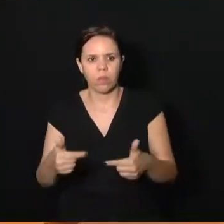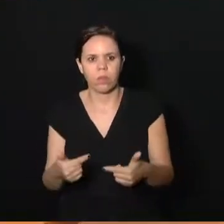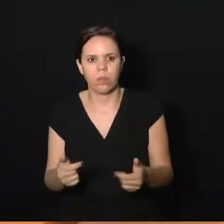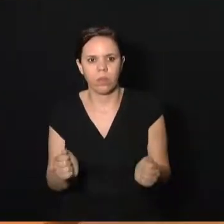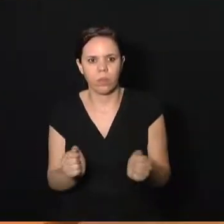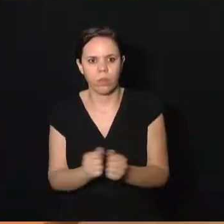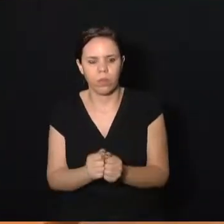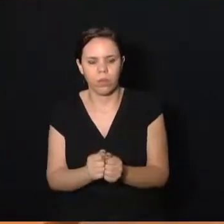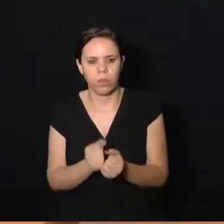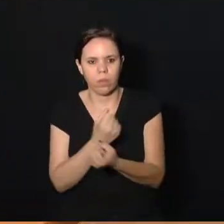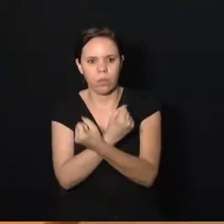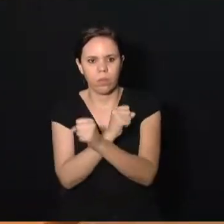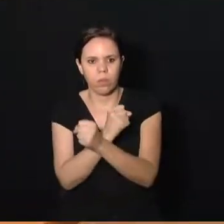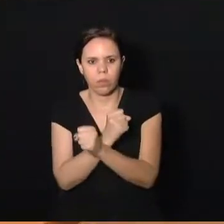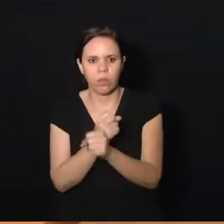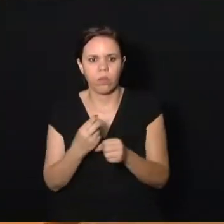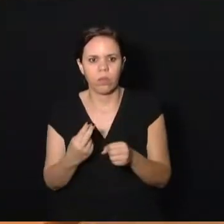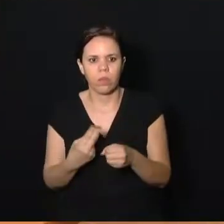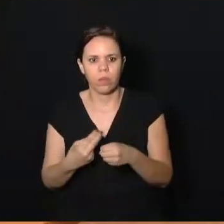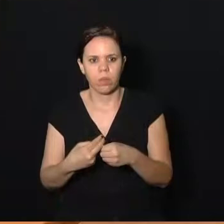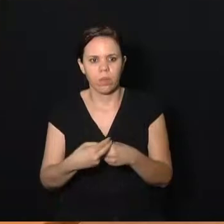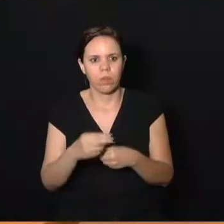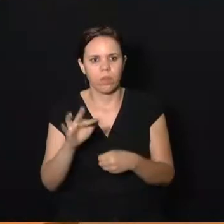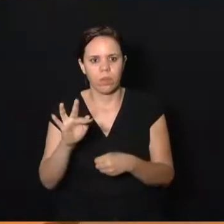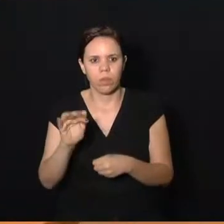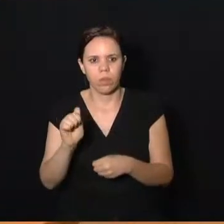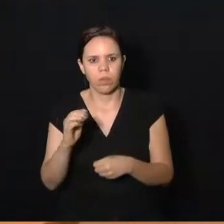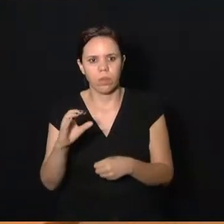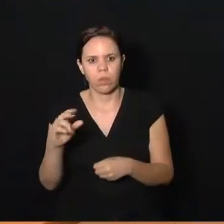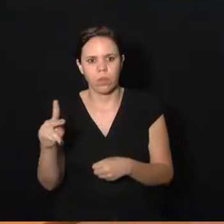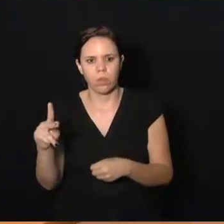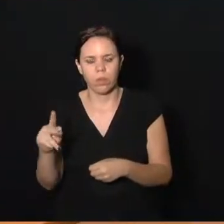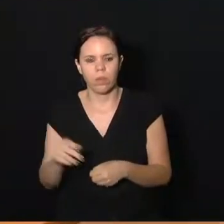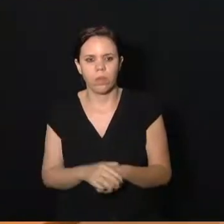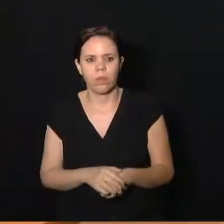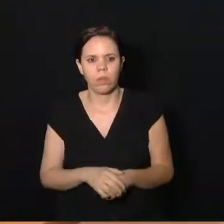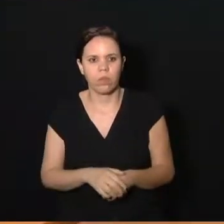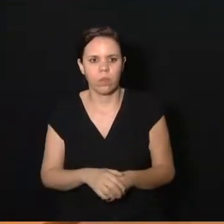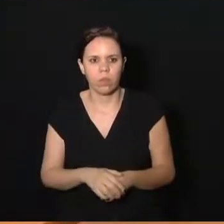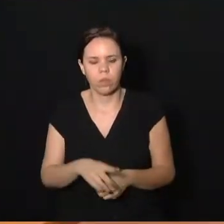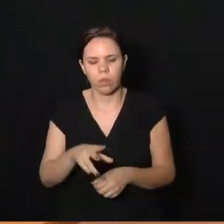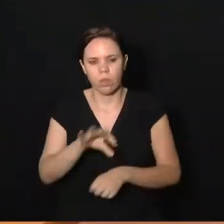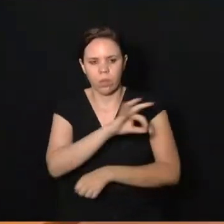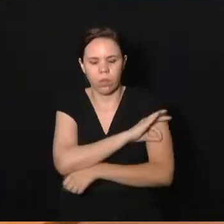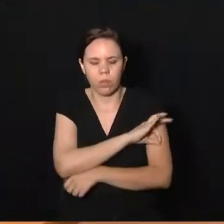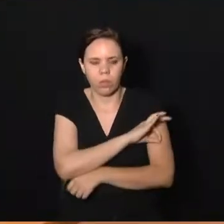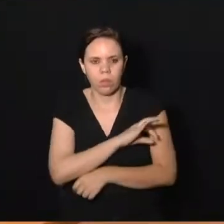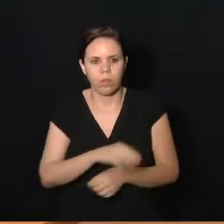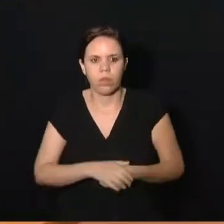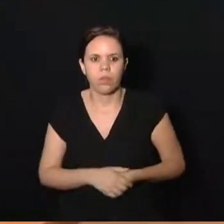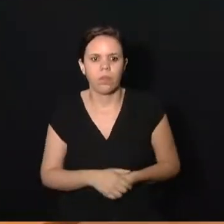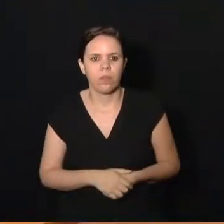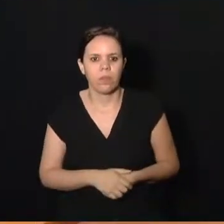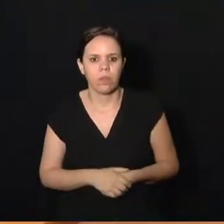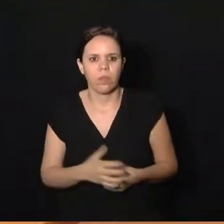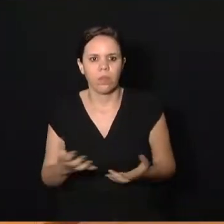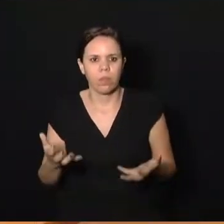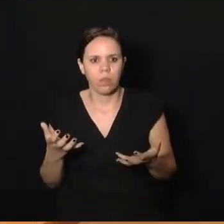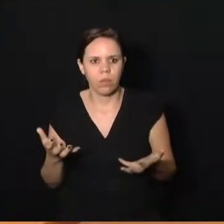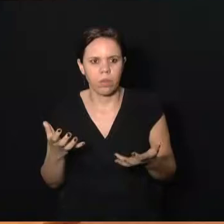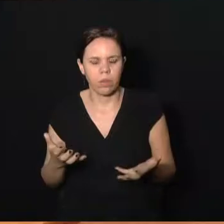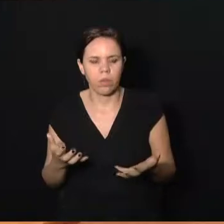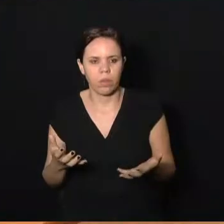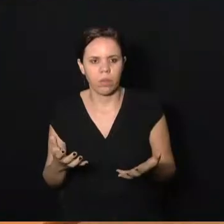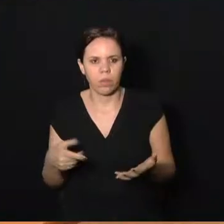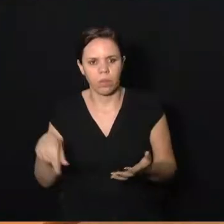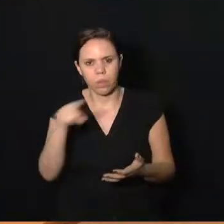juntaria PUC, Unicamp, acho que a Facamp também, e a prefeitura, tudo. Então eu queria só deixar